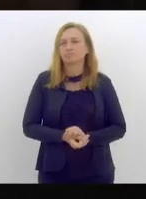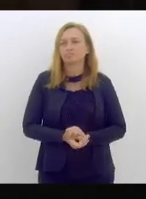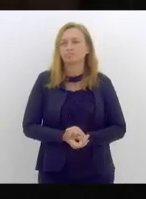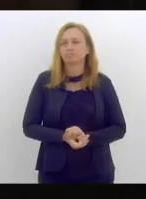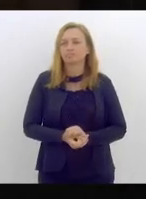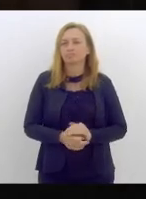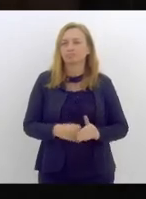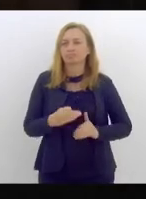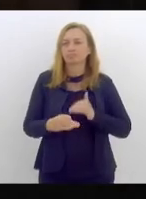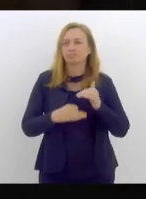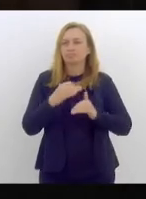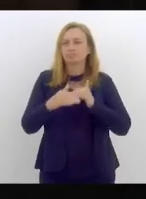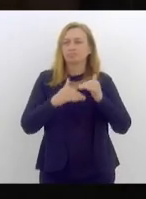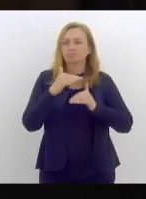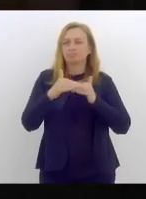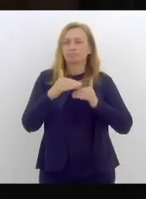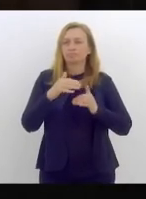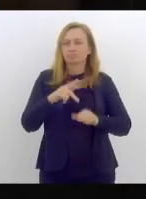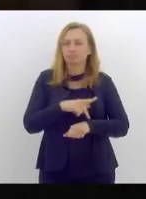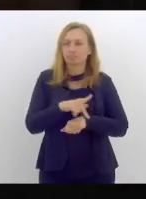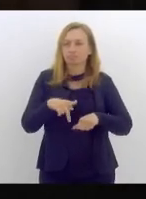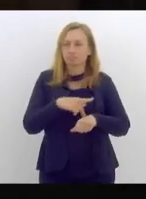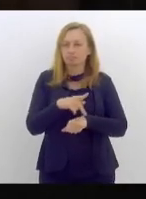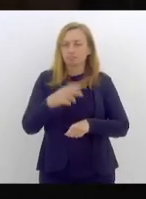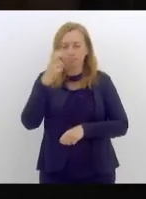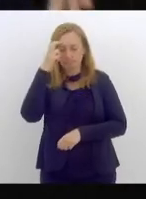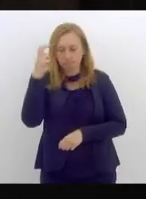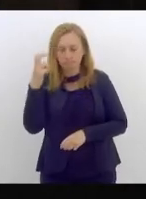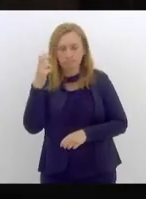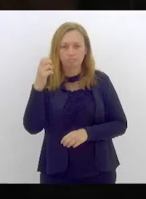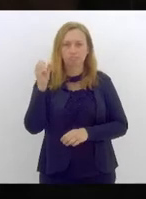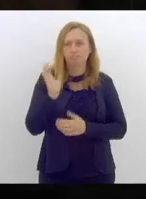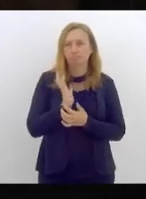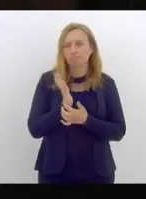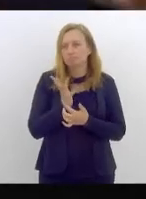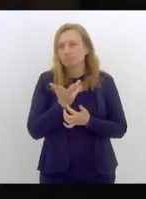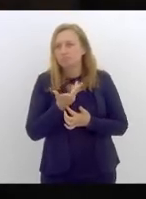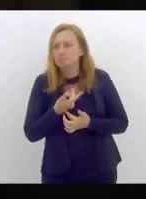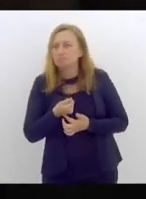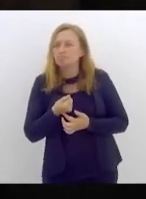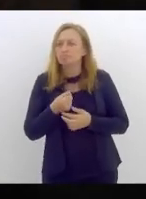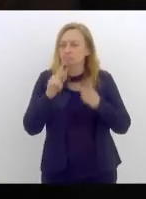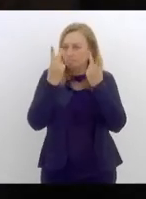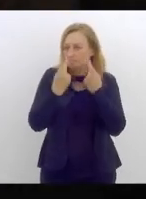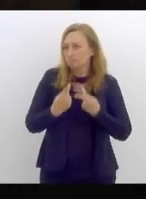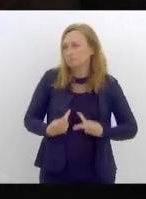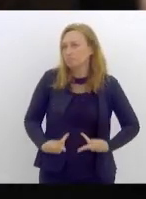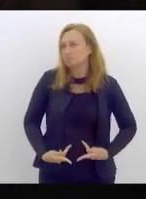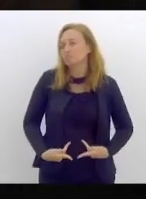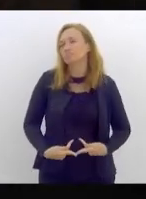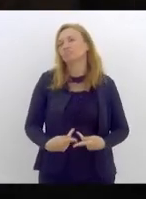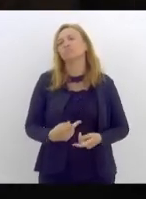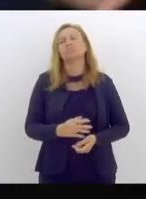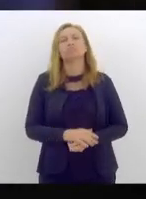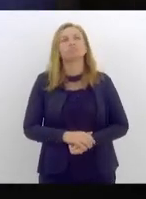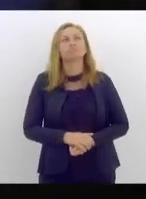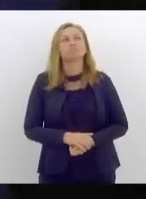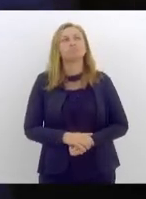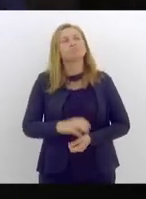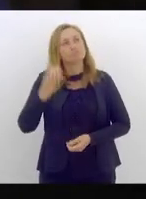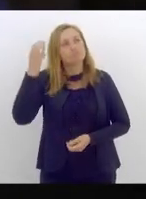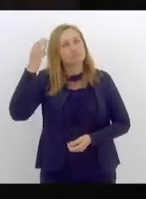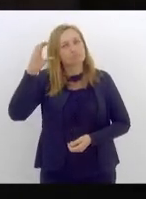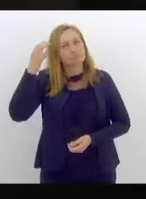o desenvolvimento deste país cultural artístico humanístico de